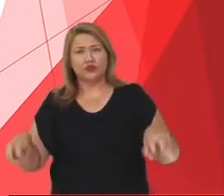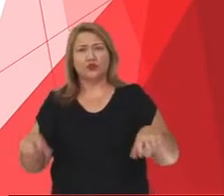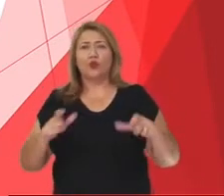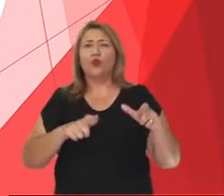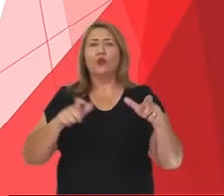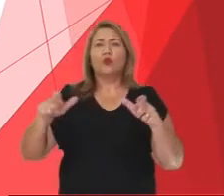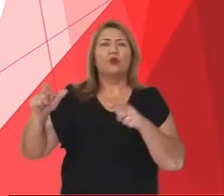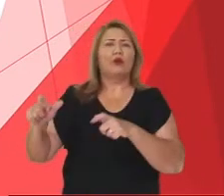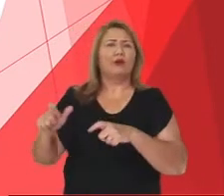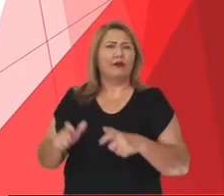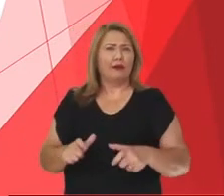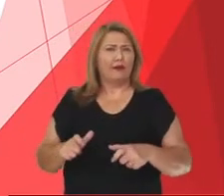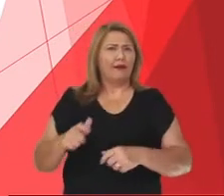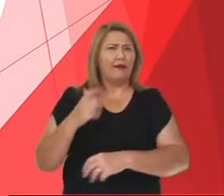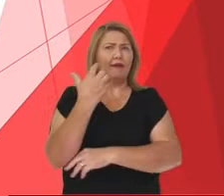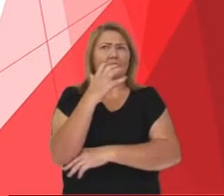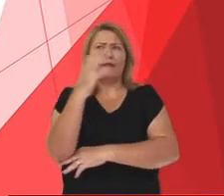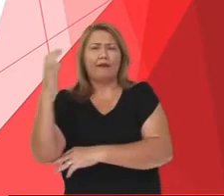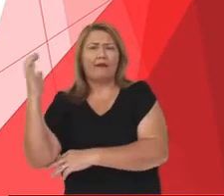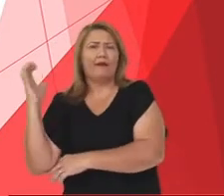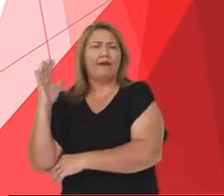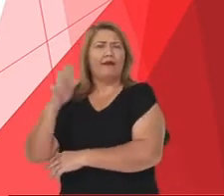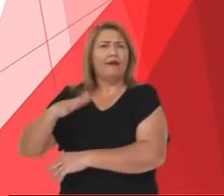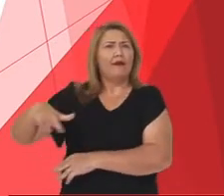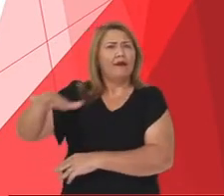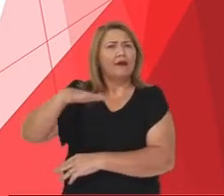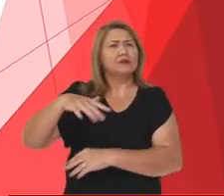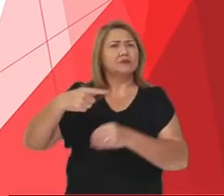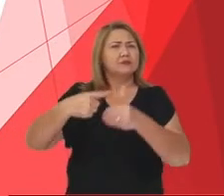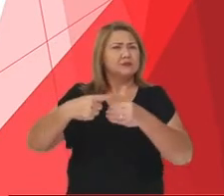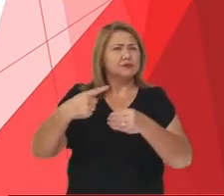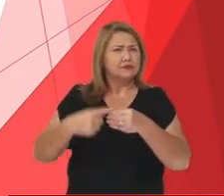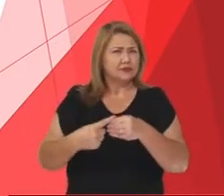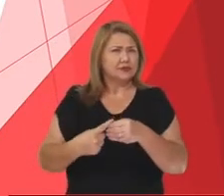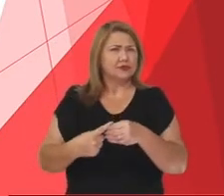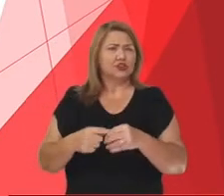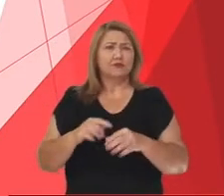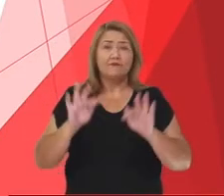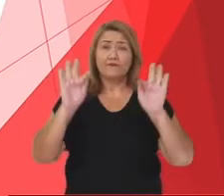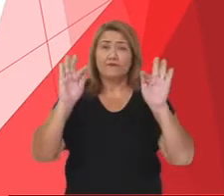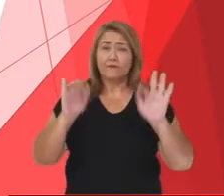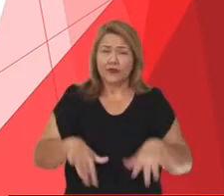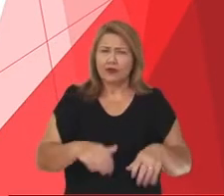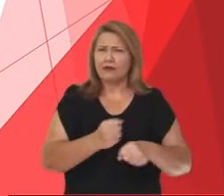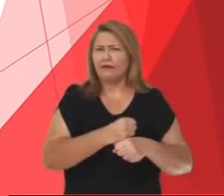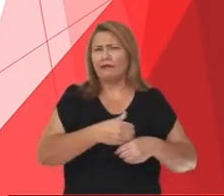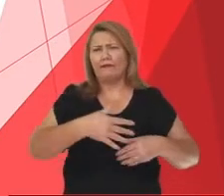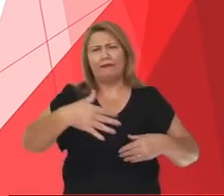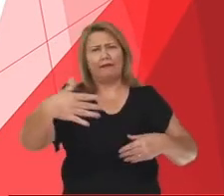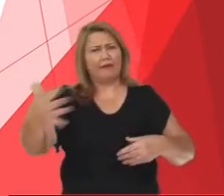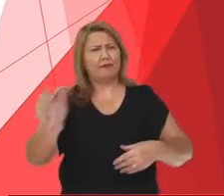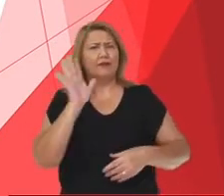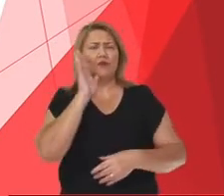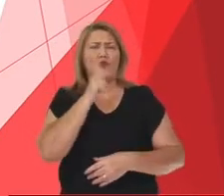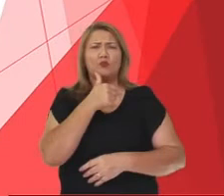lugares públicos em parques, né, pelas cidades, e isso só vai ter fim anos depois,